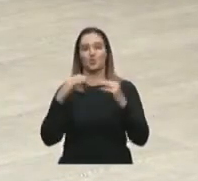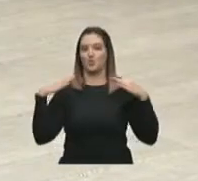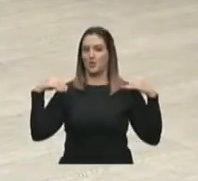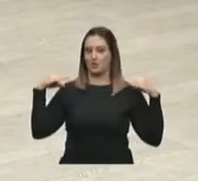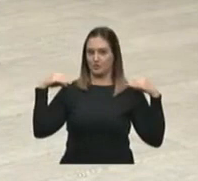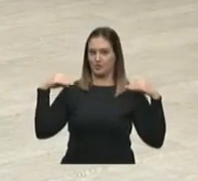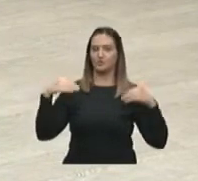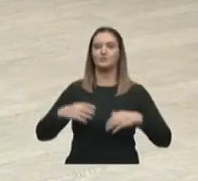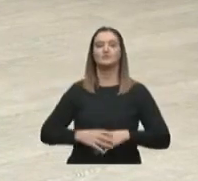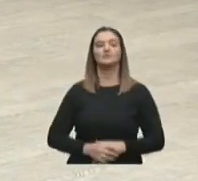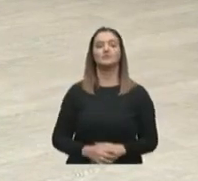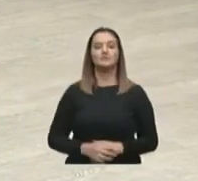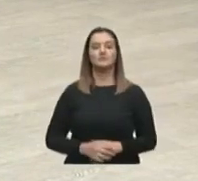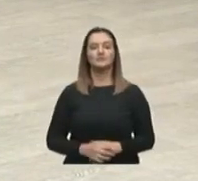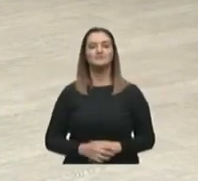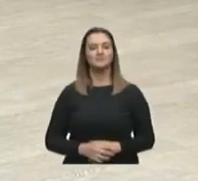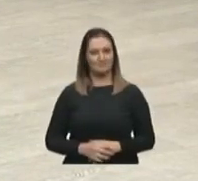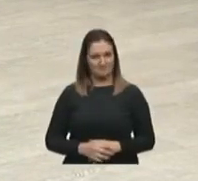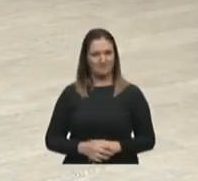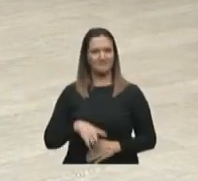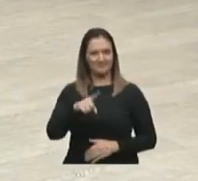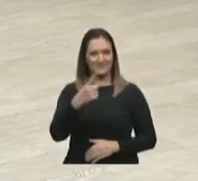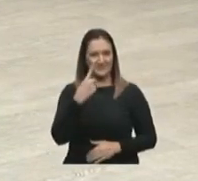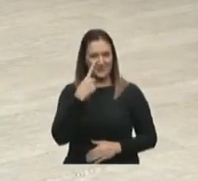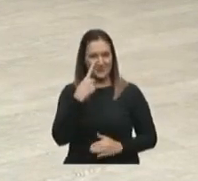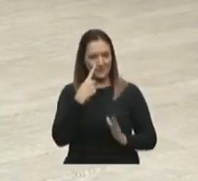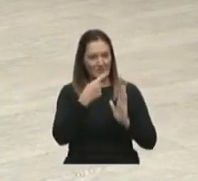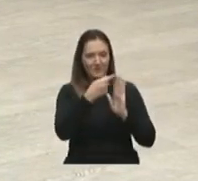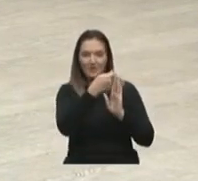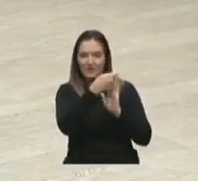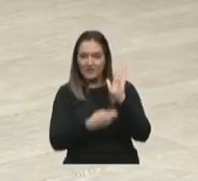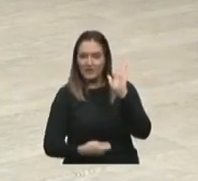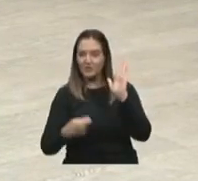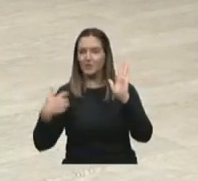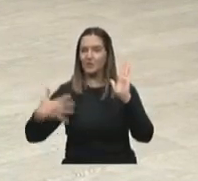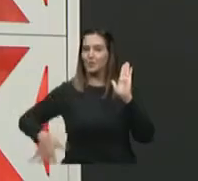Até aqui. Que texto, hein? Que mensagem, hein?